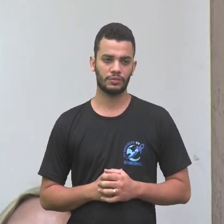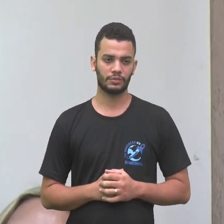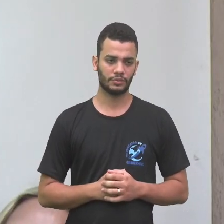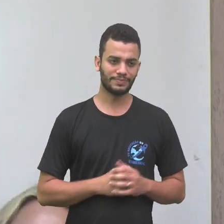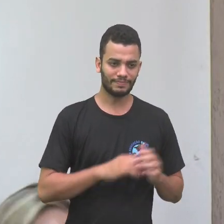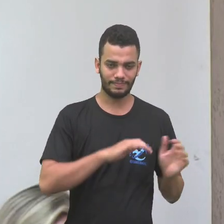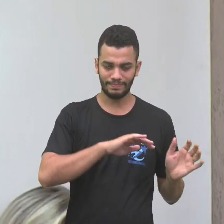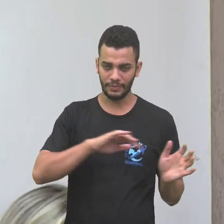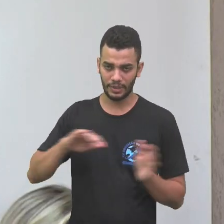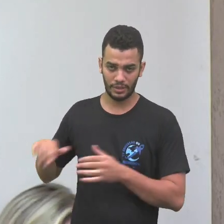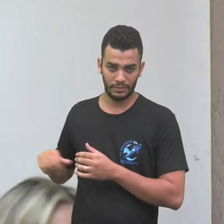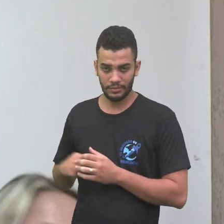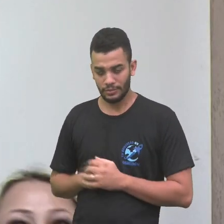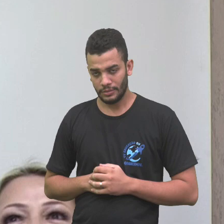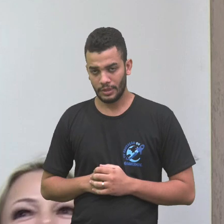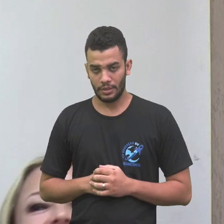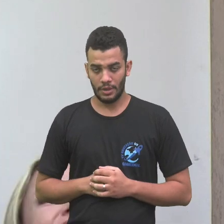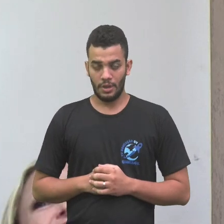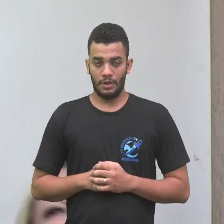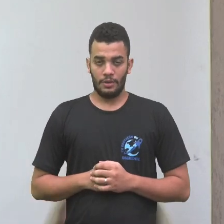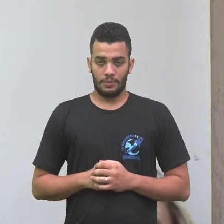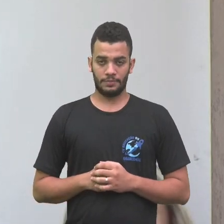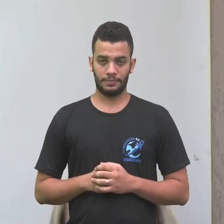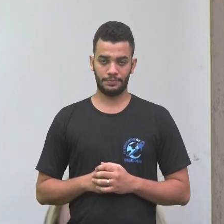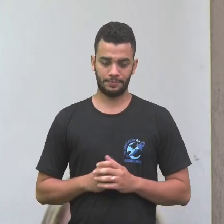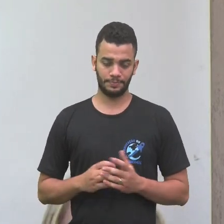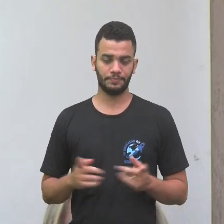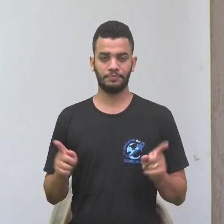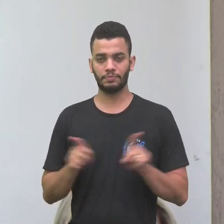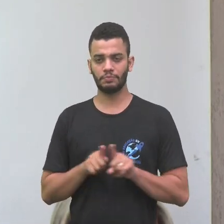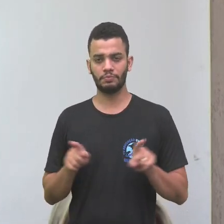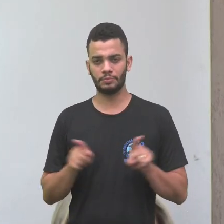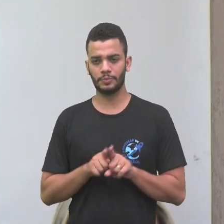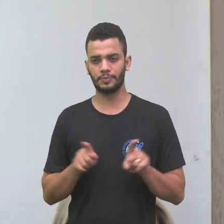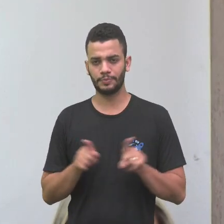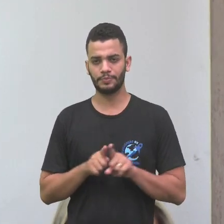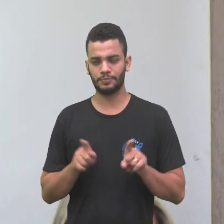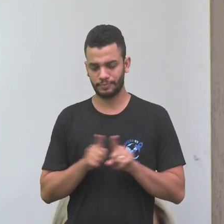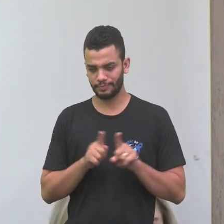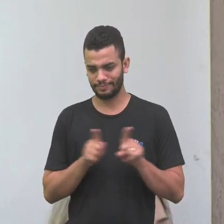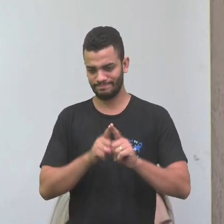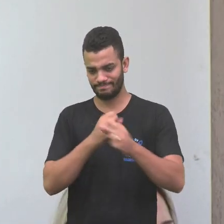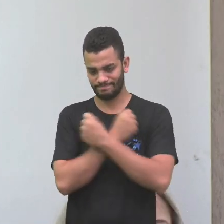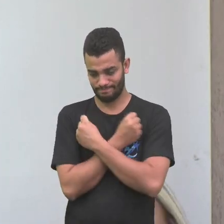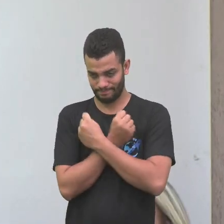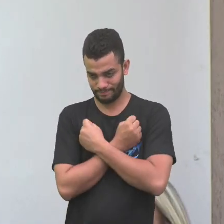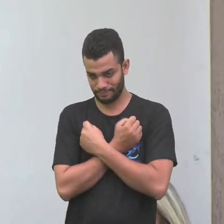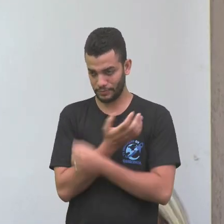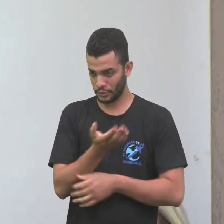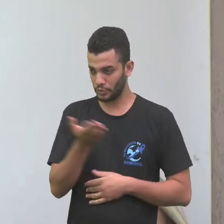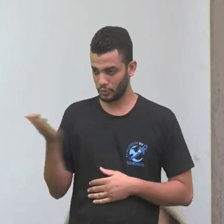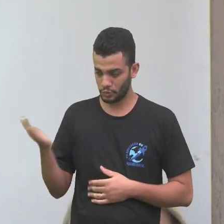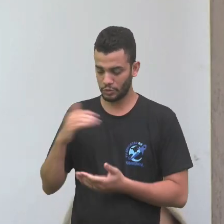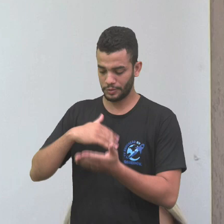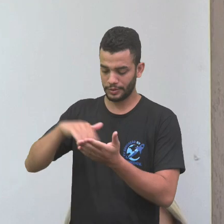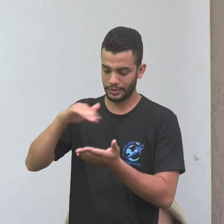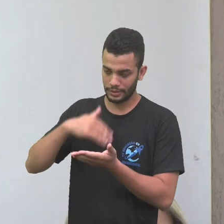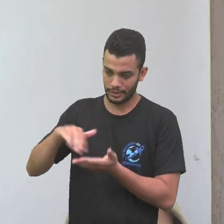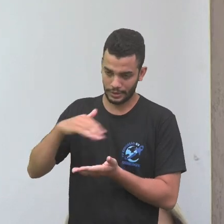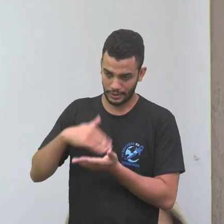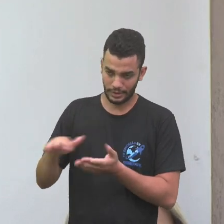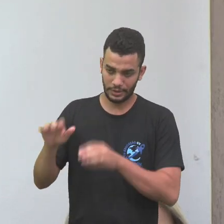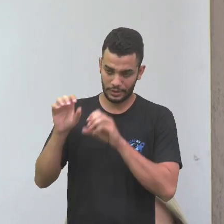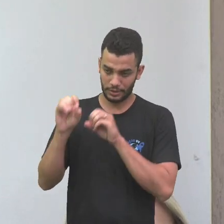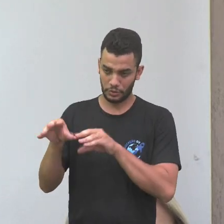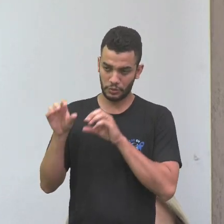Cumprimentando o Alice aqui, também a Melissa, seja bem-vinda, viu? Muito obrigado aí pela parceria. Secretário Prata, parabéns mais uma vez